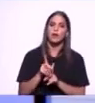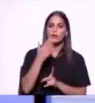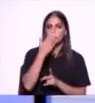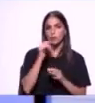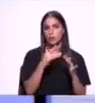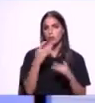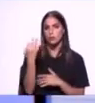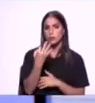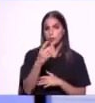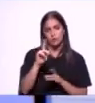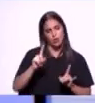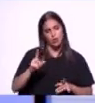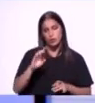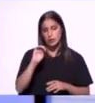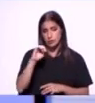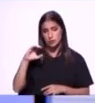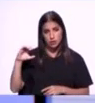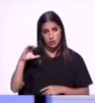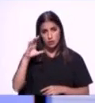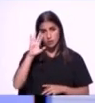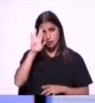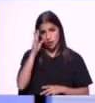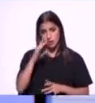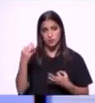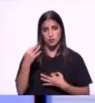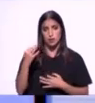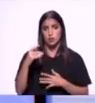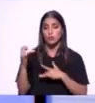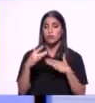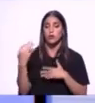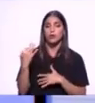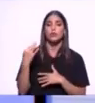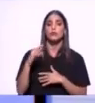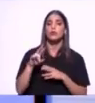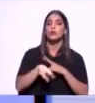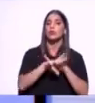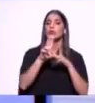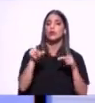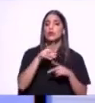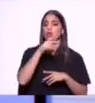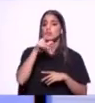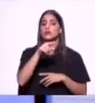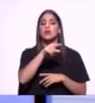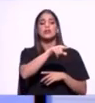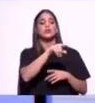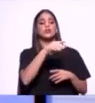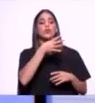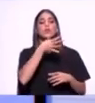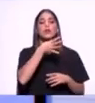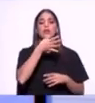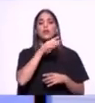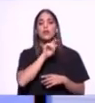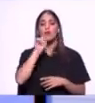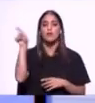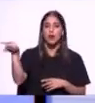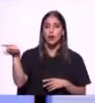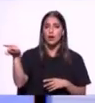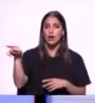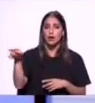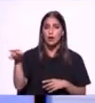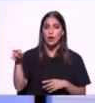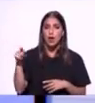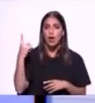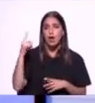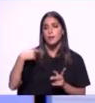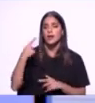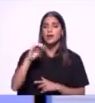A SIC sabe muito bem que o Futebol Porto nunca indicou ninguém. A SIC sabe muito bem, e nós não corremos o risco de amanhã a SIC nos vir